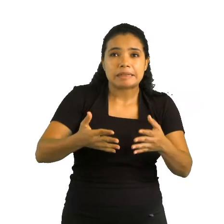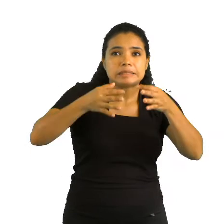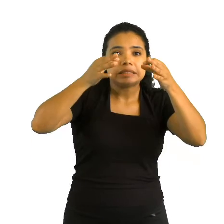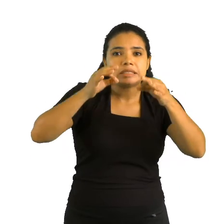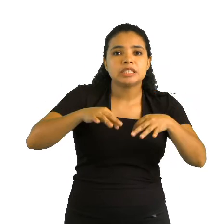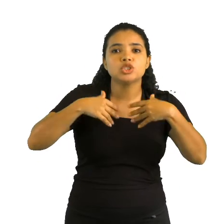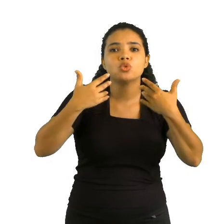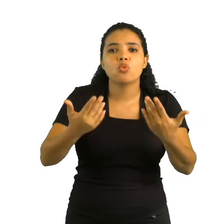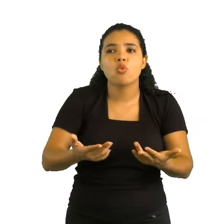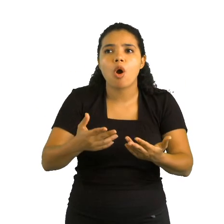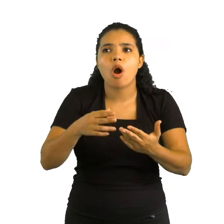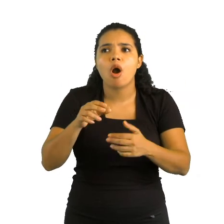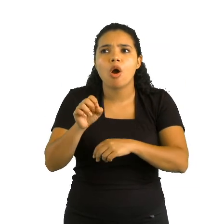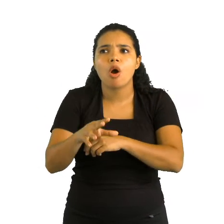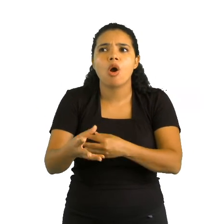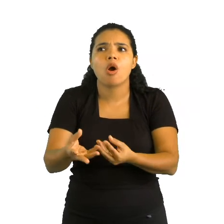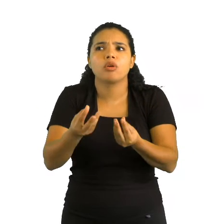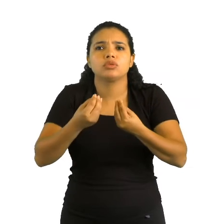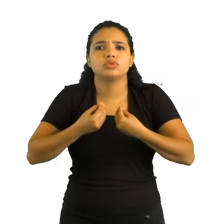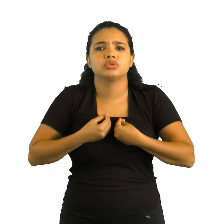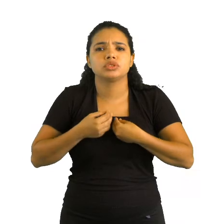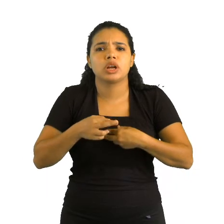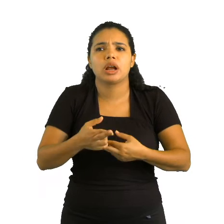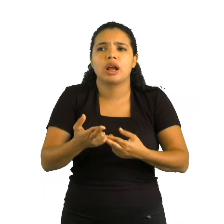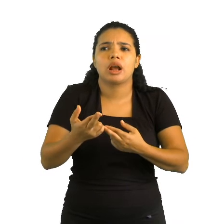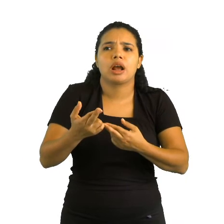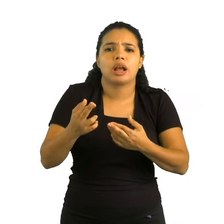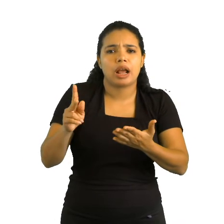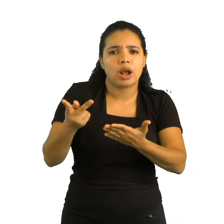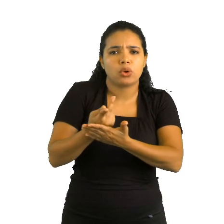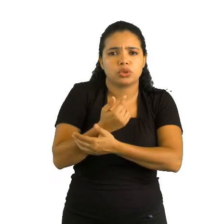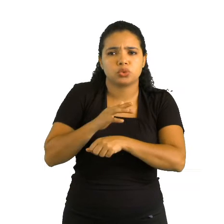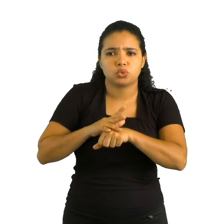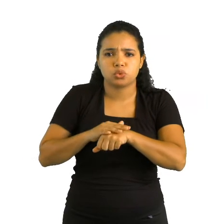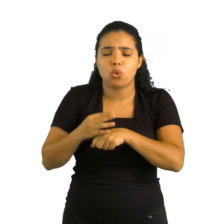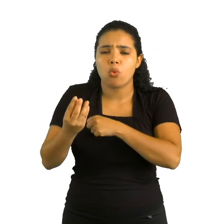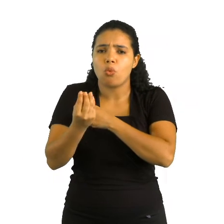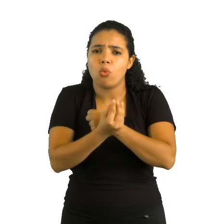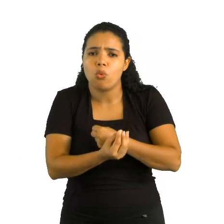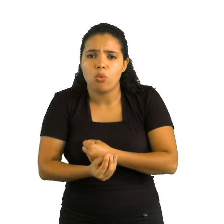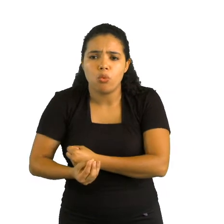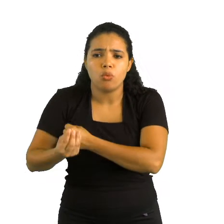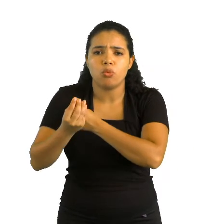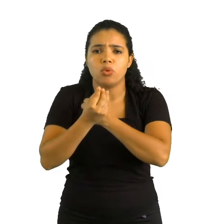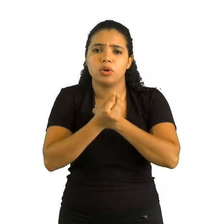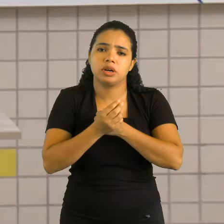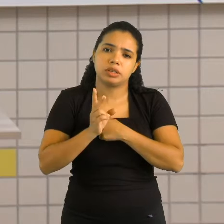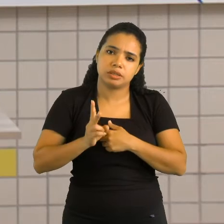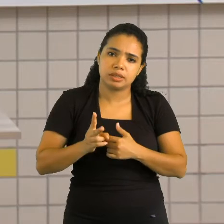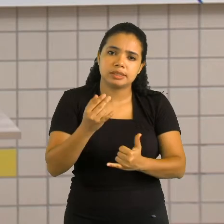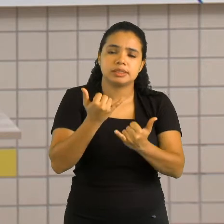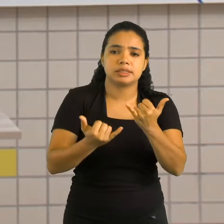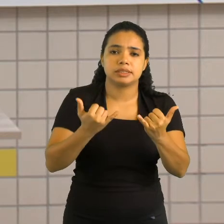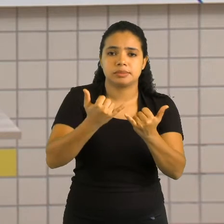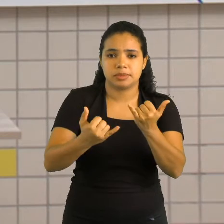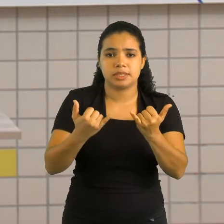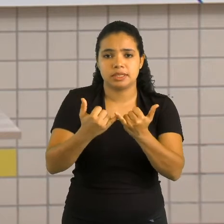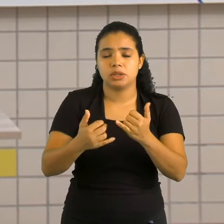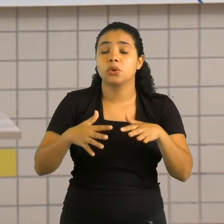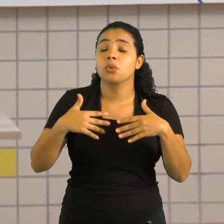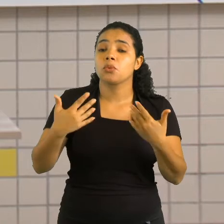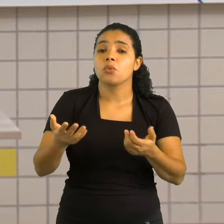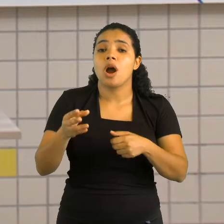o responsável, o tratamento para todos eles costuma ser o mesmo. Qual